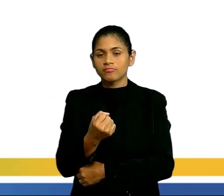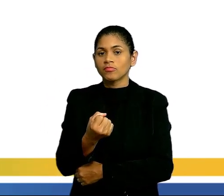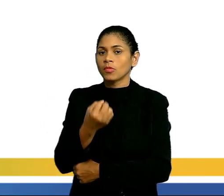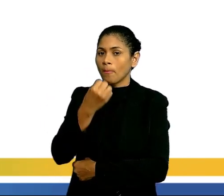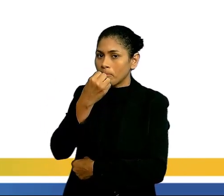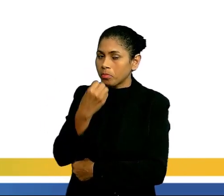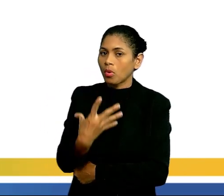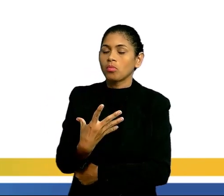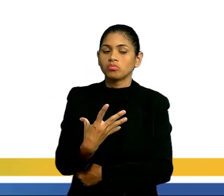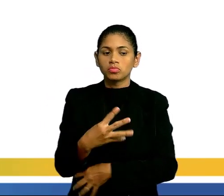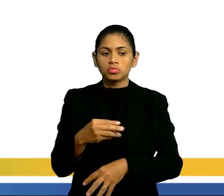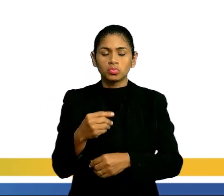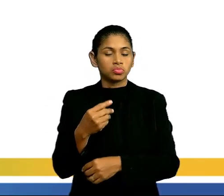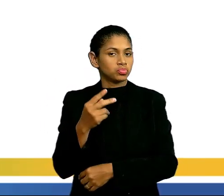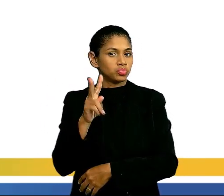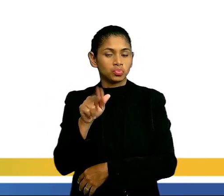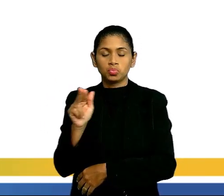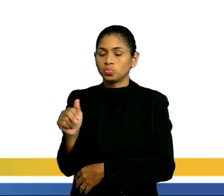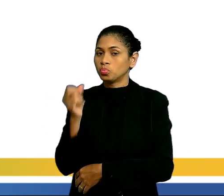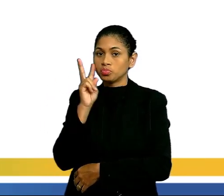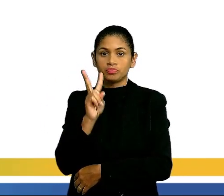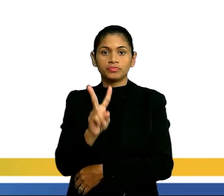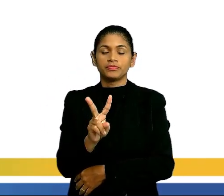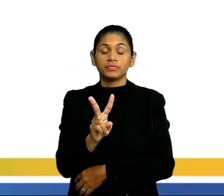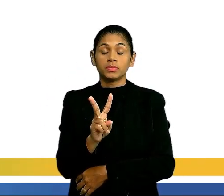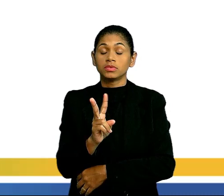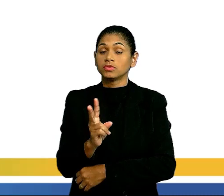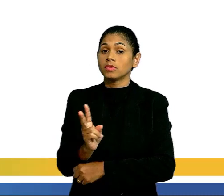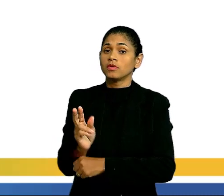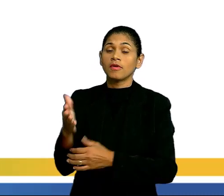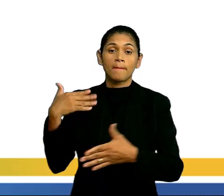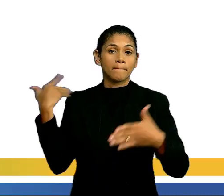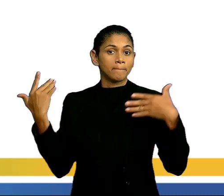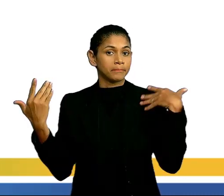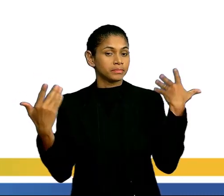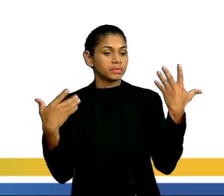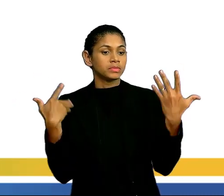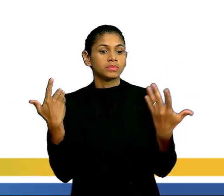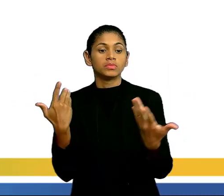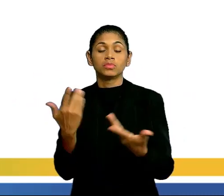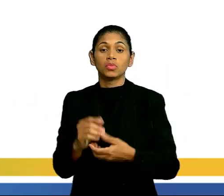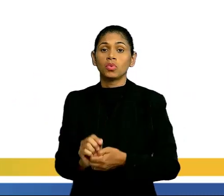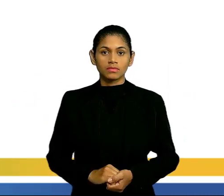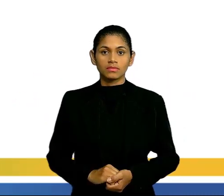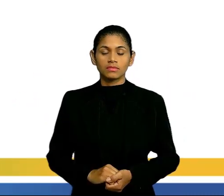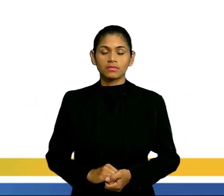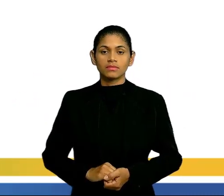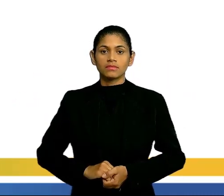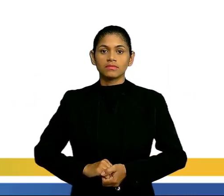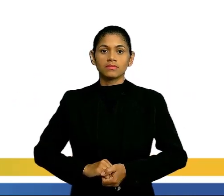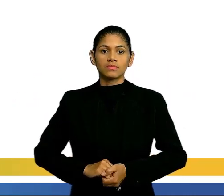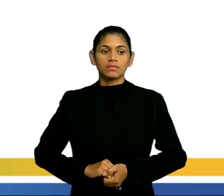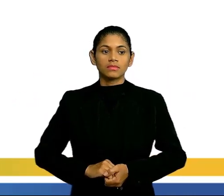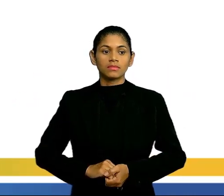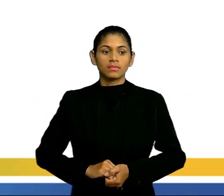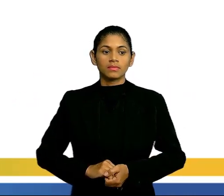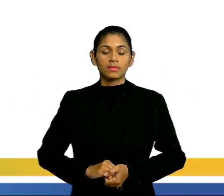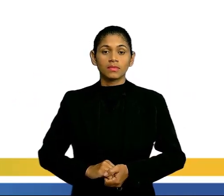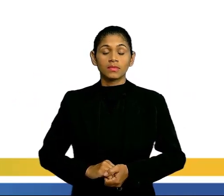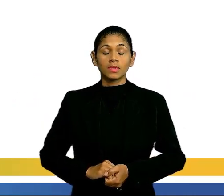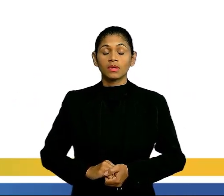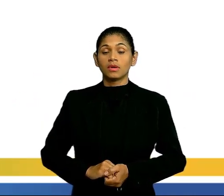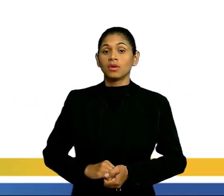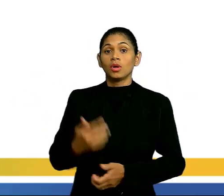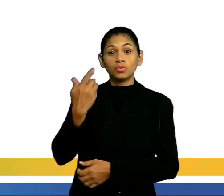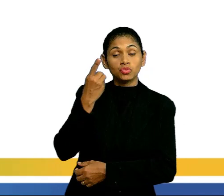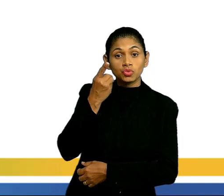nunca vi. A gente vai passear. No chão espeta um caniço. No dia